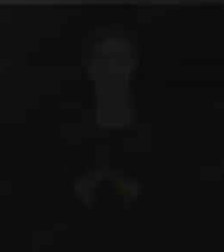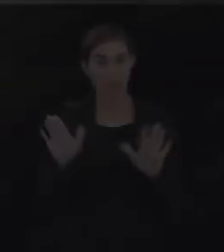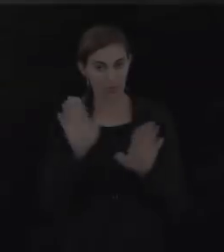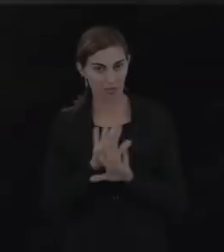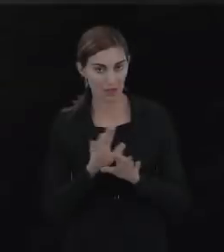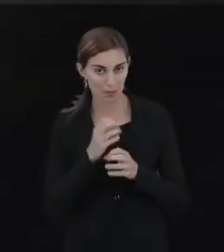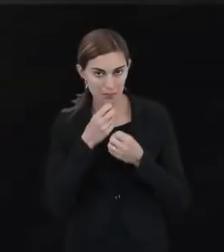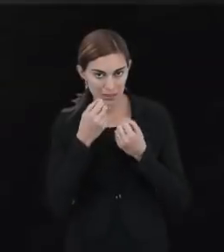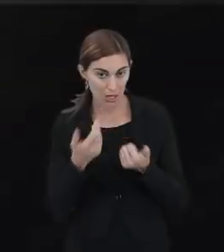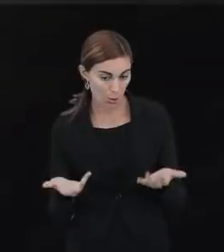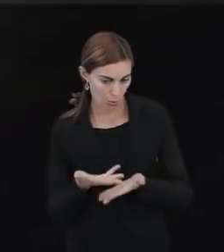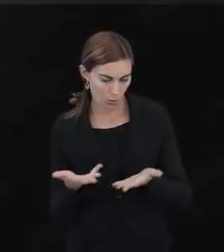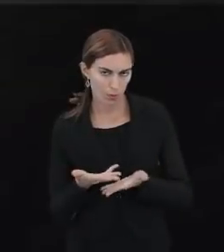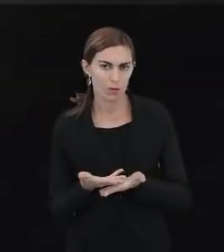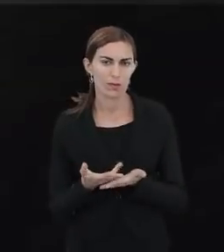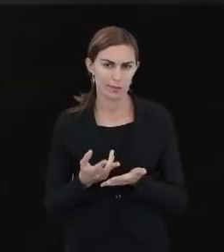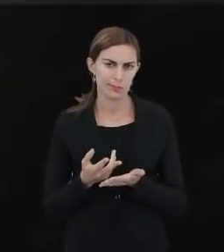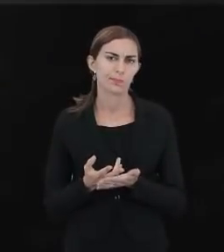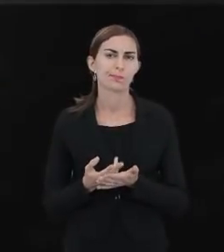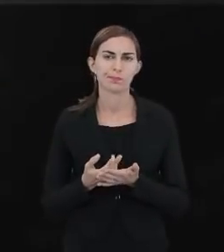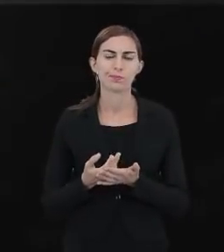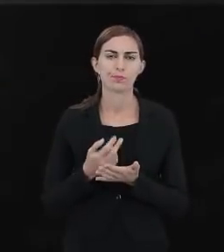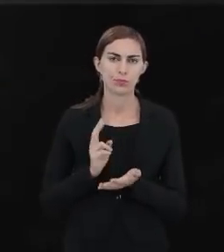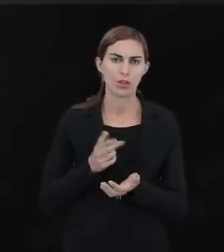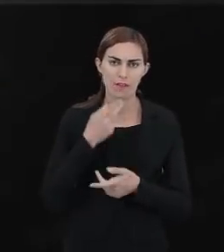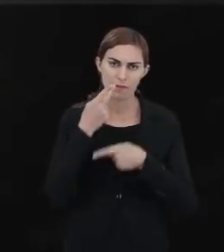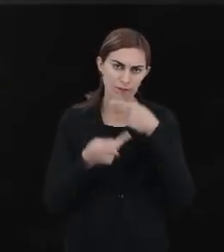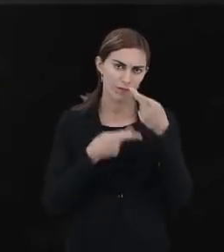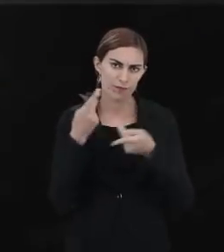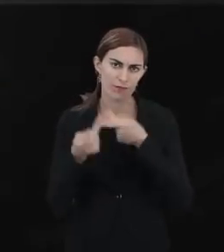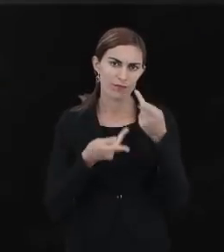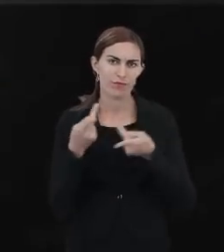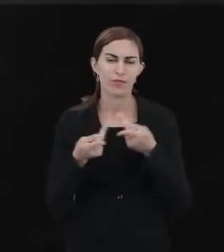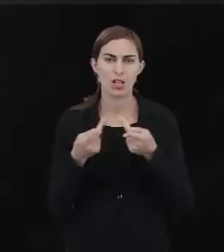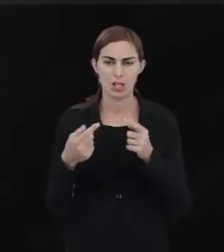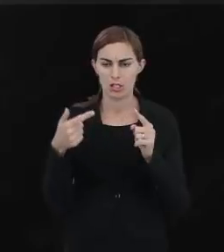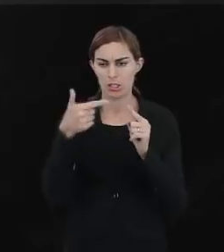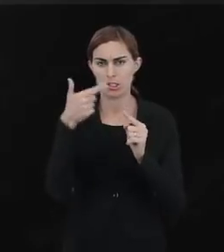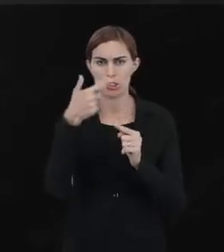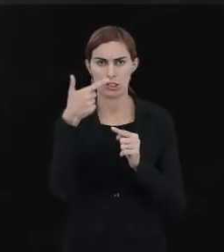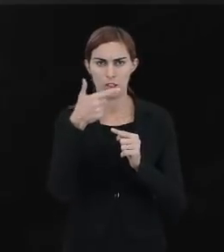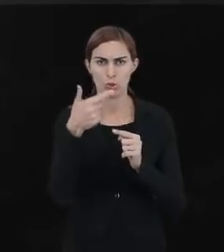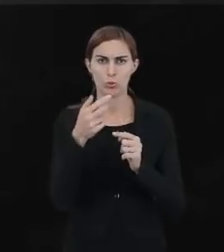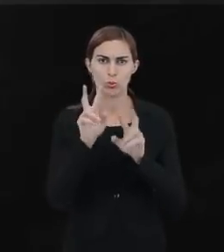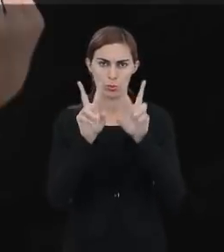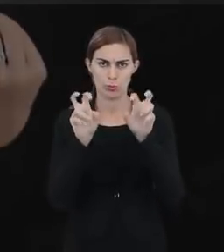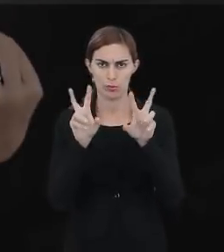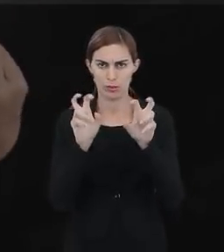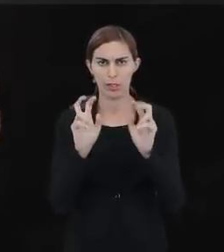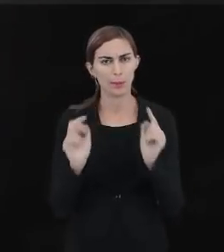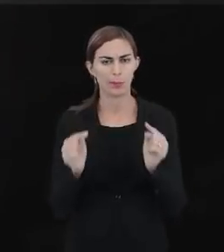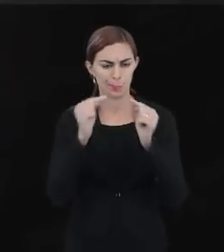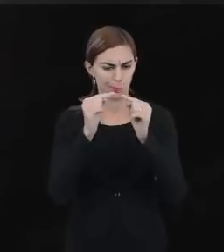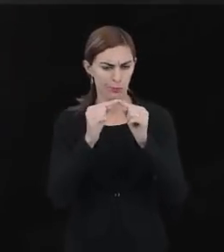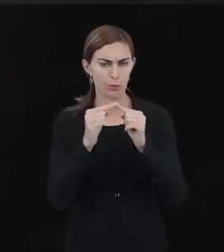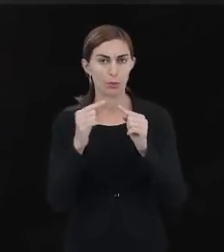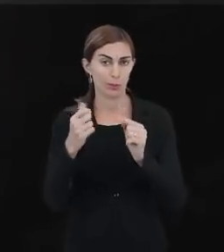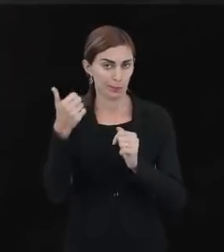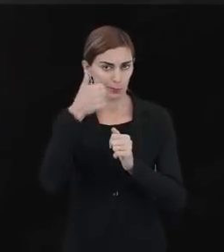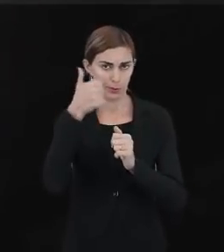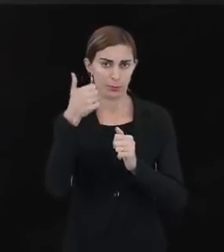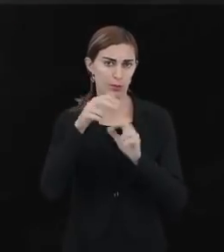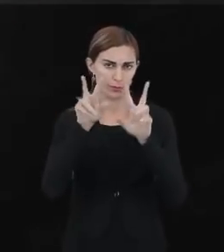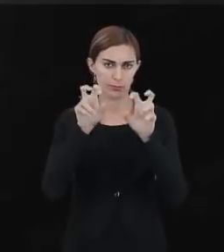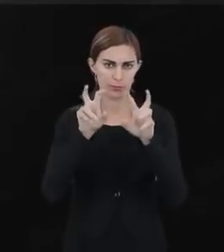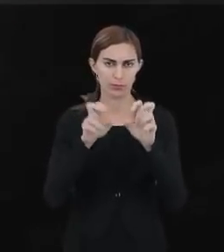pessoal vamos agora é falar do nosso segundo tema que ele tem tudo a ver com o nosso primeiro